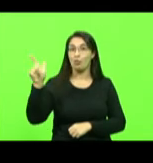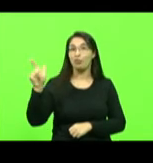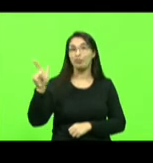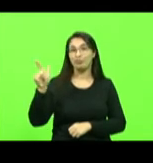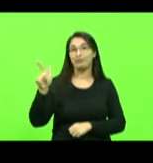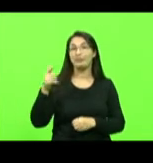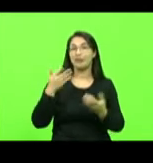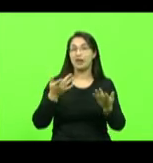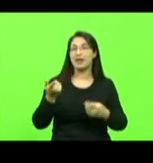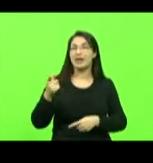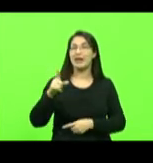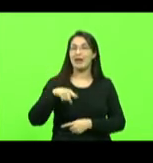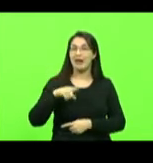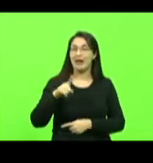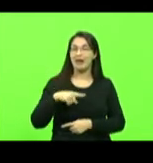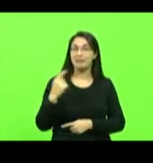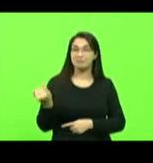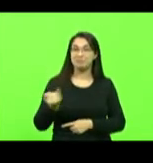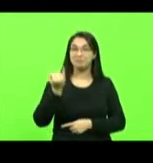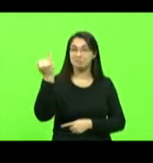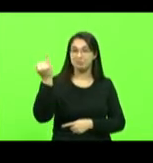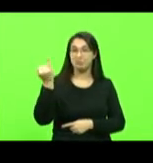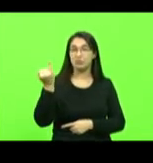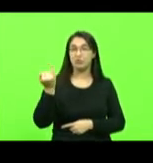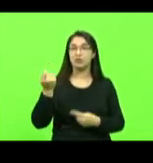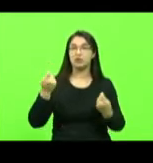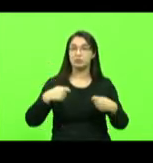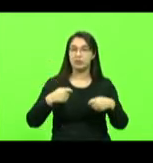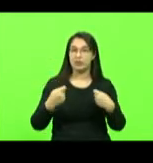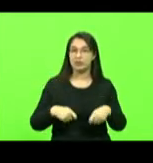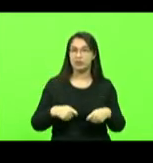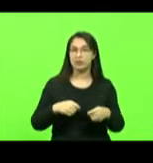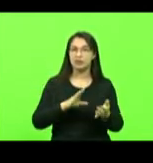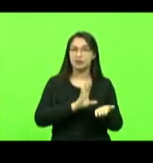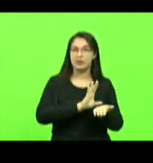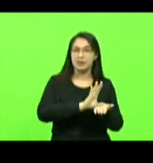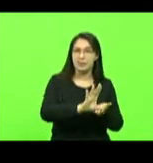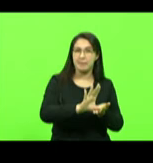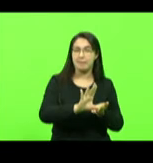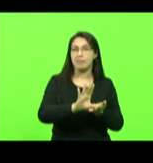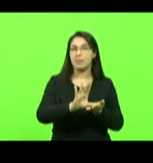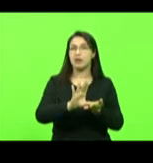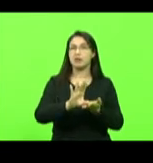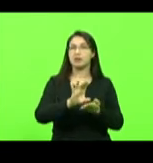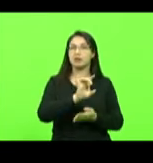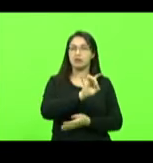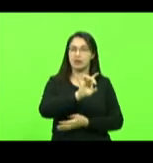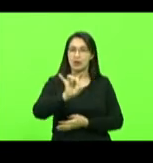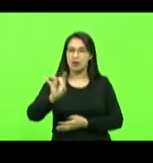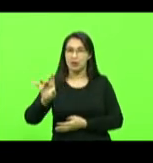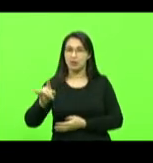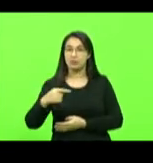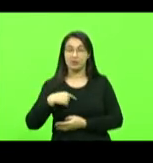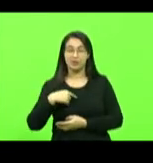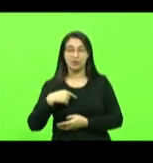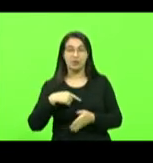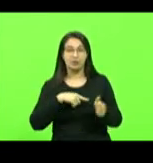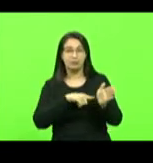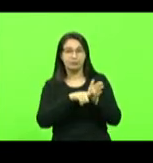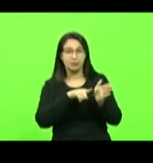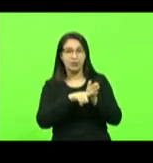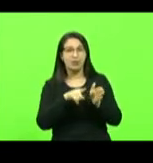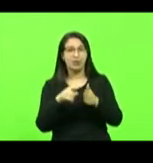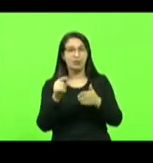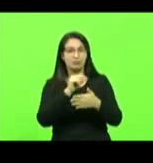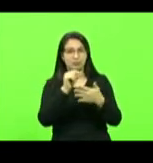ele é uma necessidade para que se concretize o repasse fundo a fundo. Pelo menos é isso que, nesse questionamento que a gente tem feito, tem surgido. Não